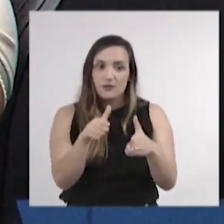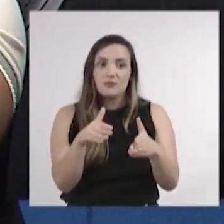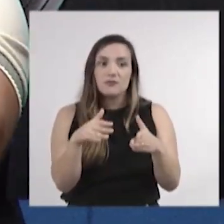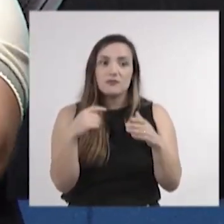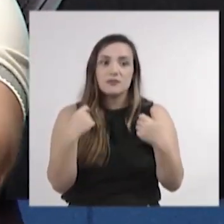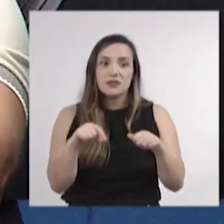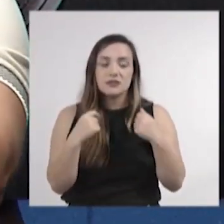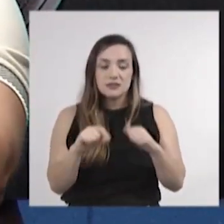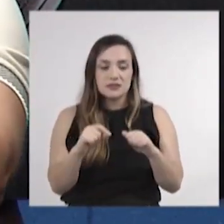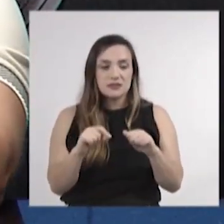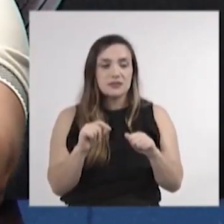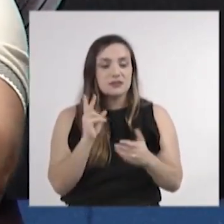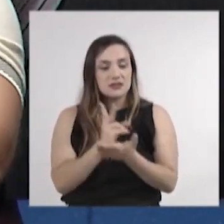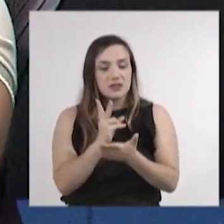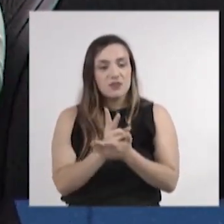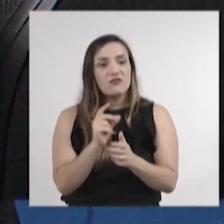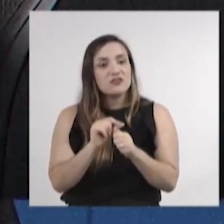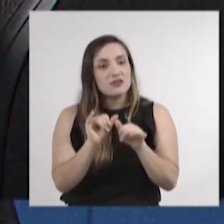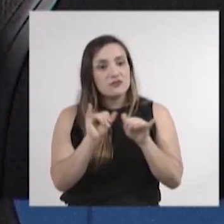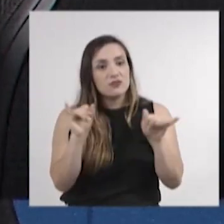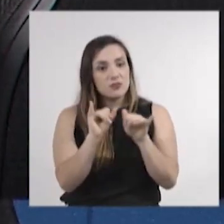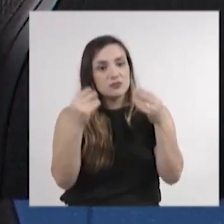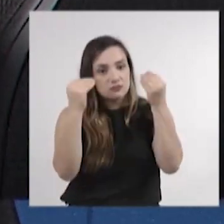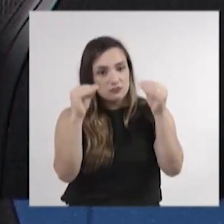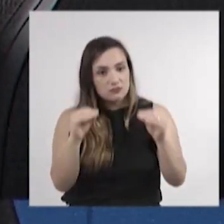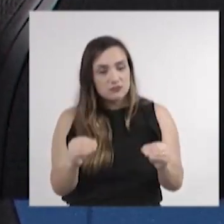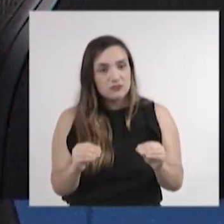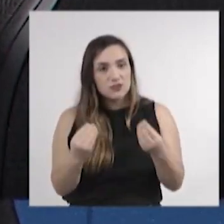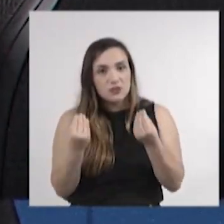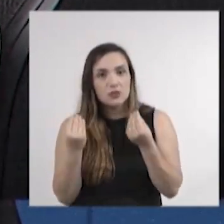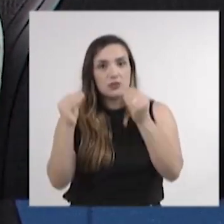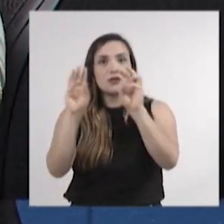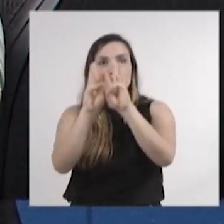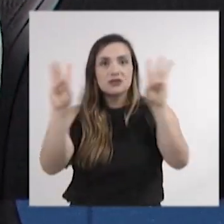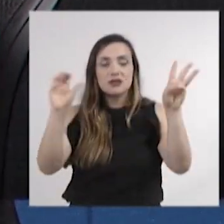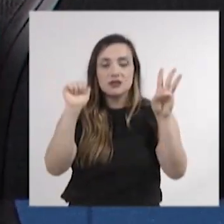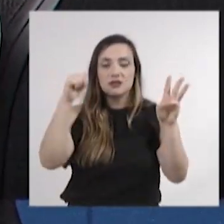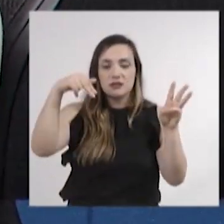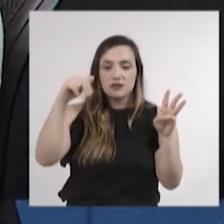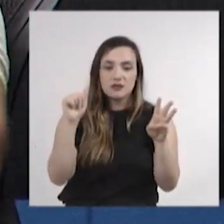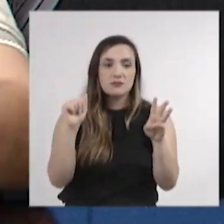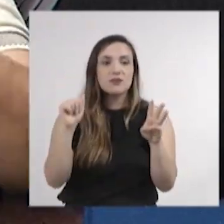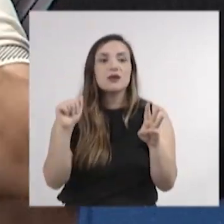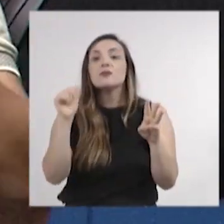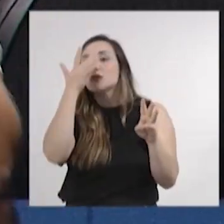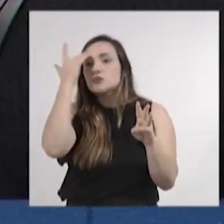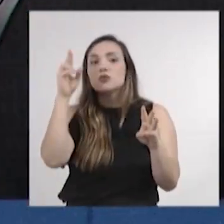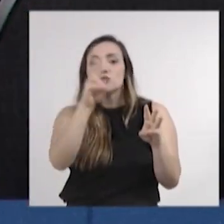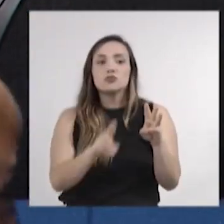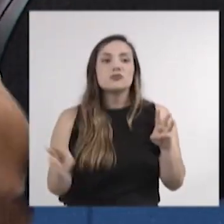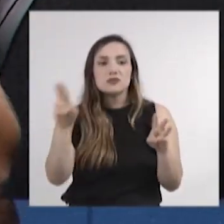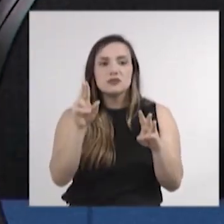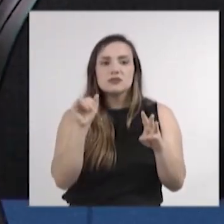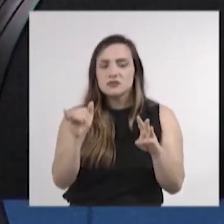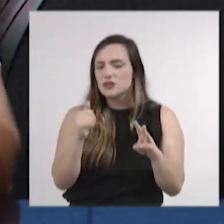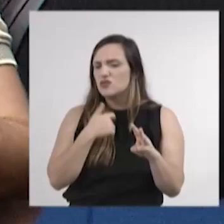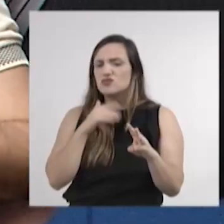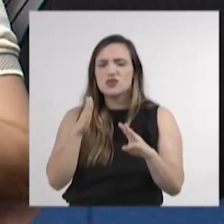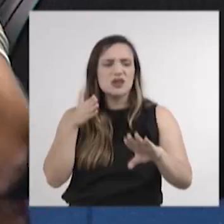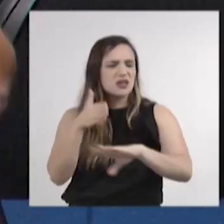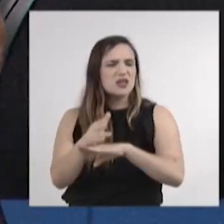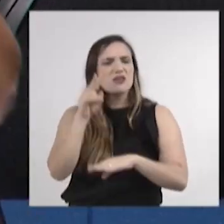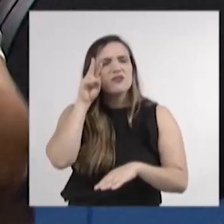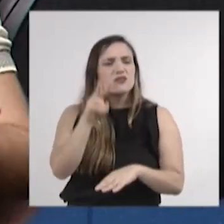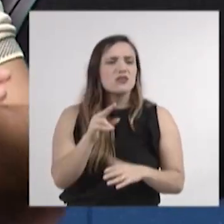uma batimetria do seu reservatório e deixem disponível no site da ANA para uso comum. Tanto é que se qualquer um aqui, eu já entrei lá, já